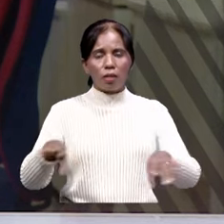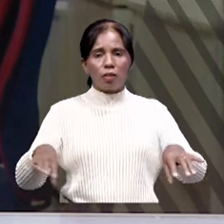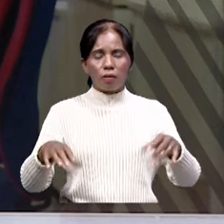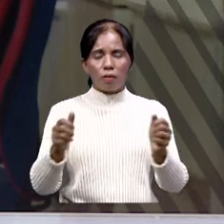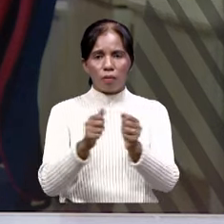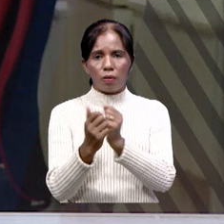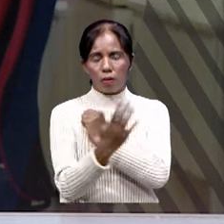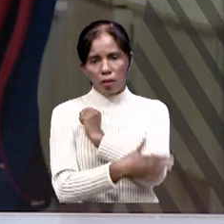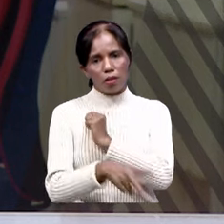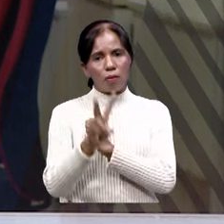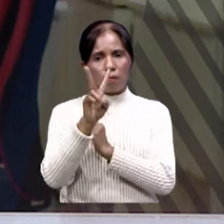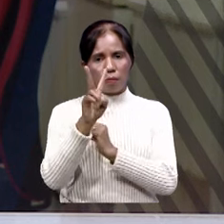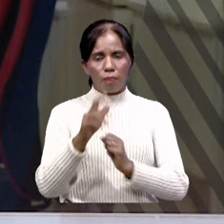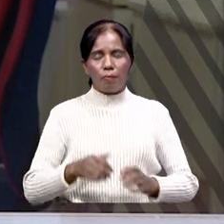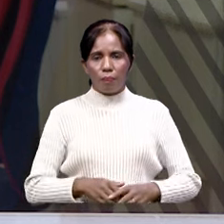Rai Rua.